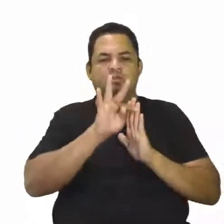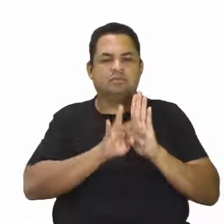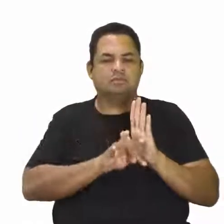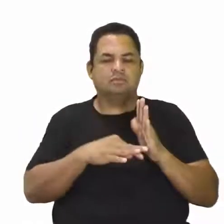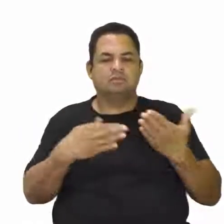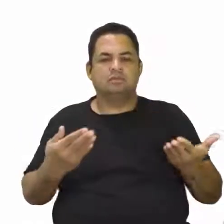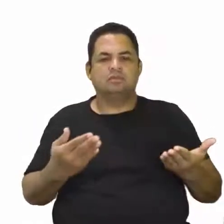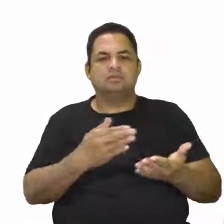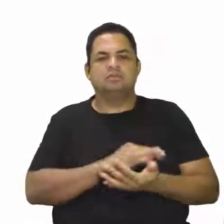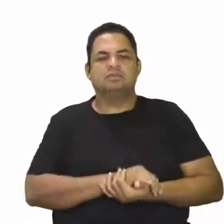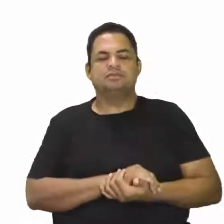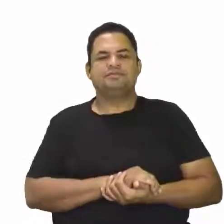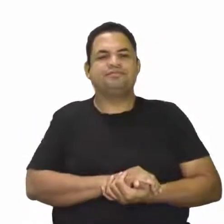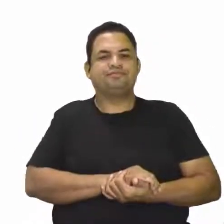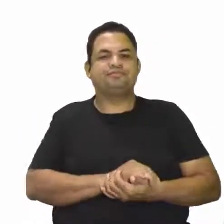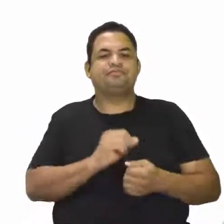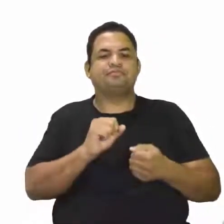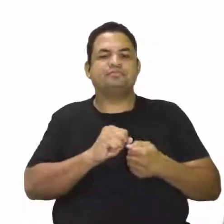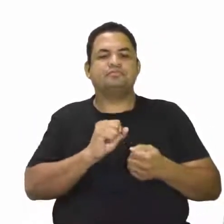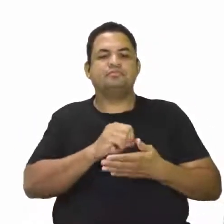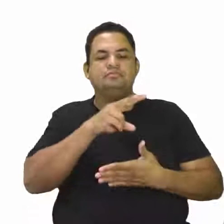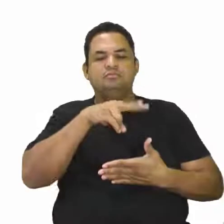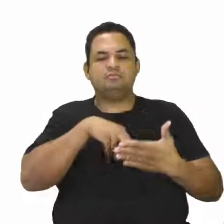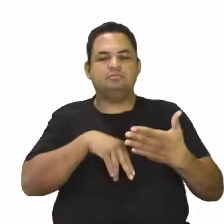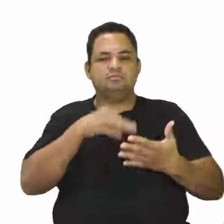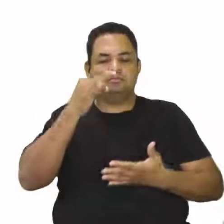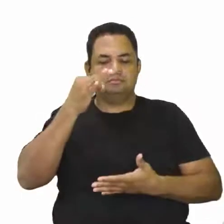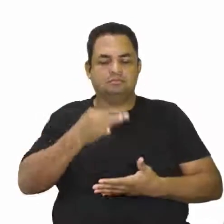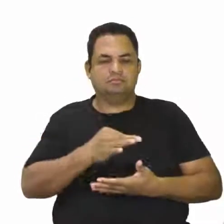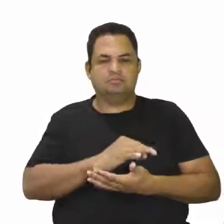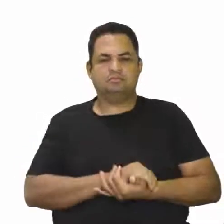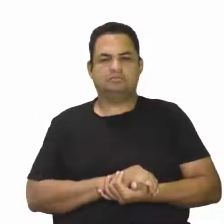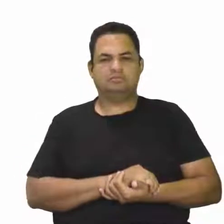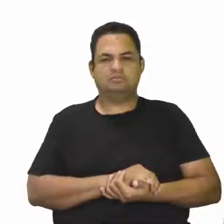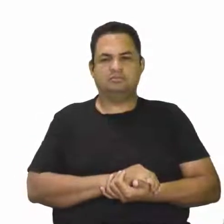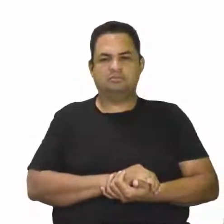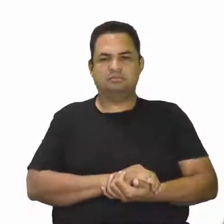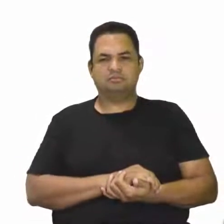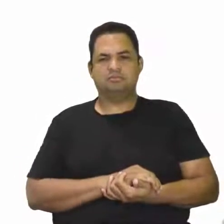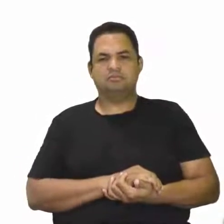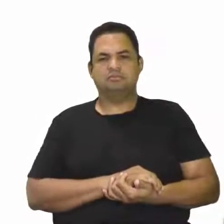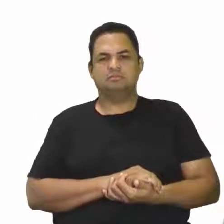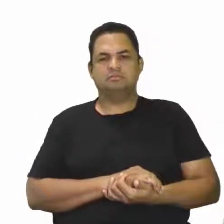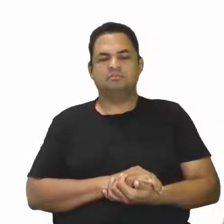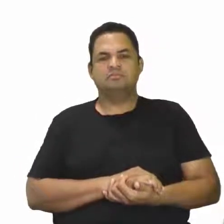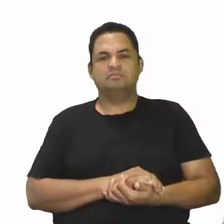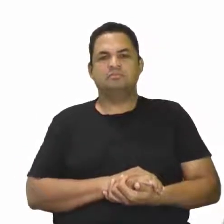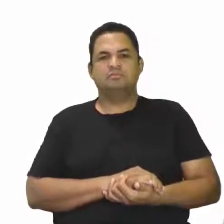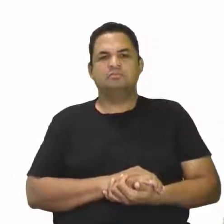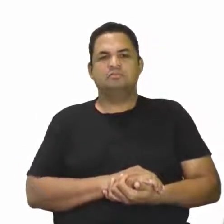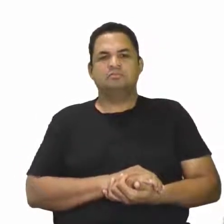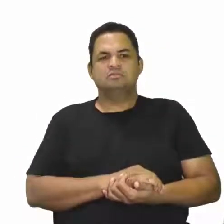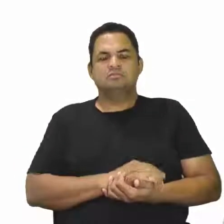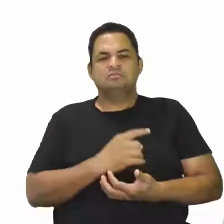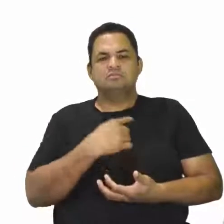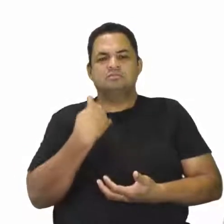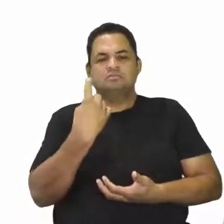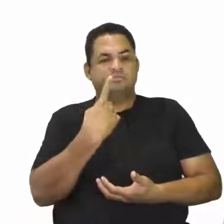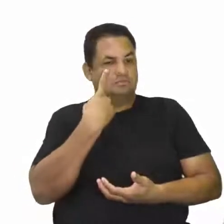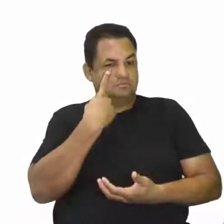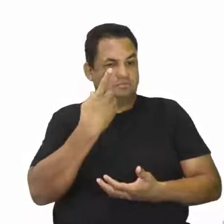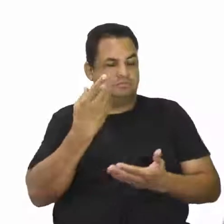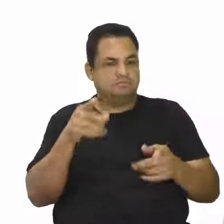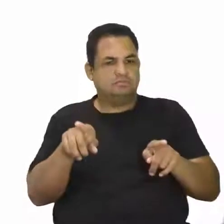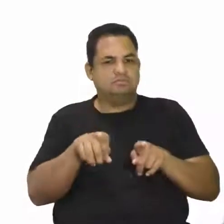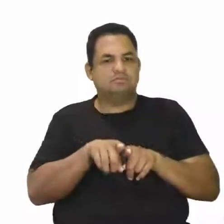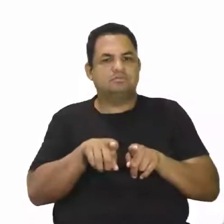você estiver fazendo a leitura, certo? É verdade, meus amores. Nós vimos também